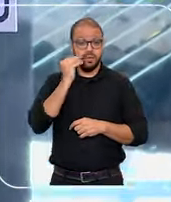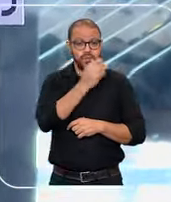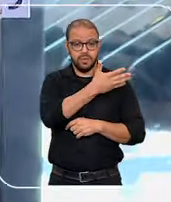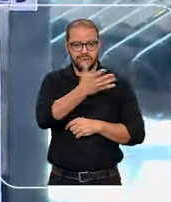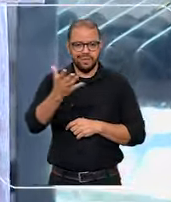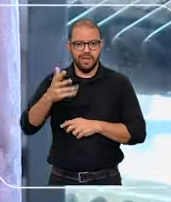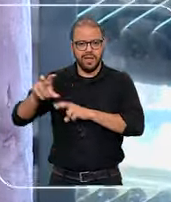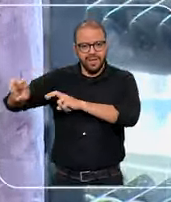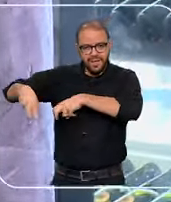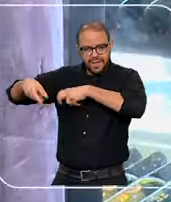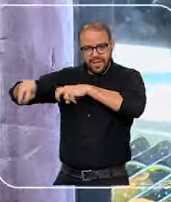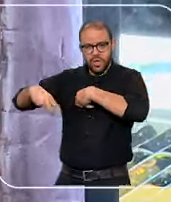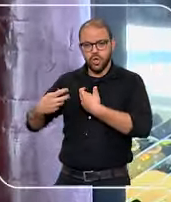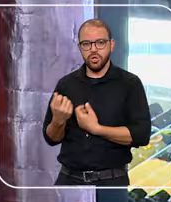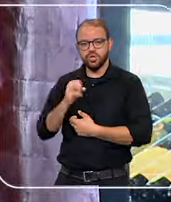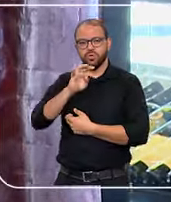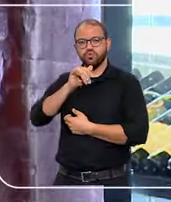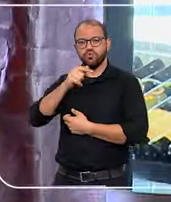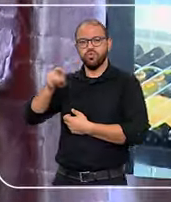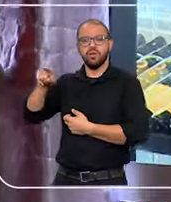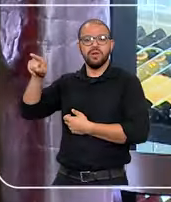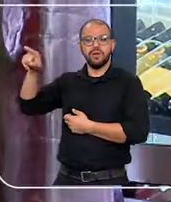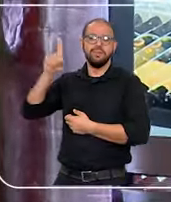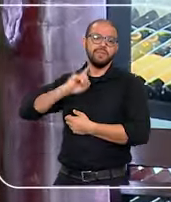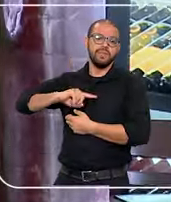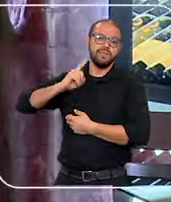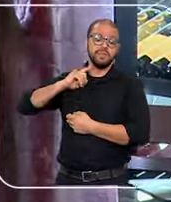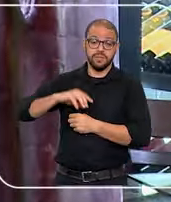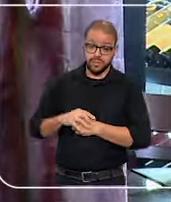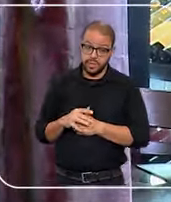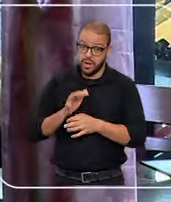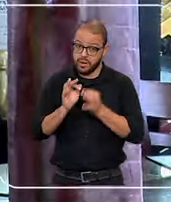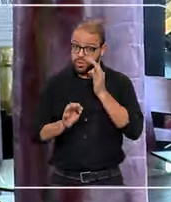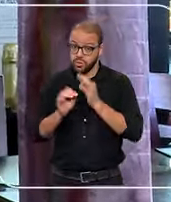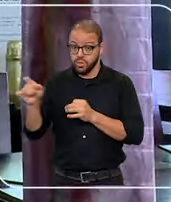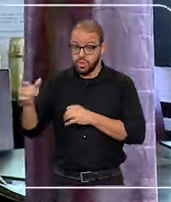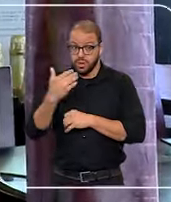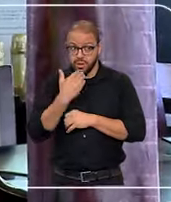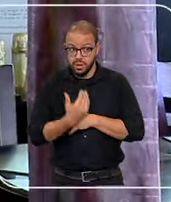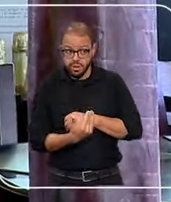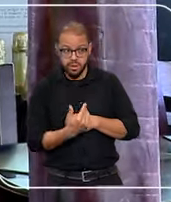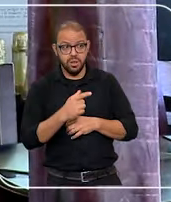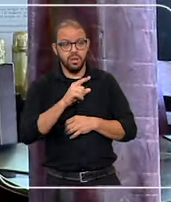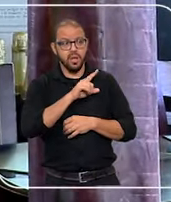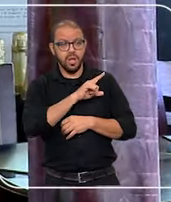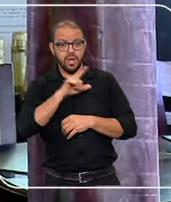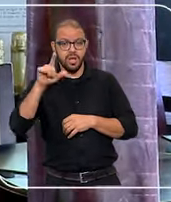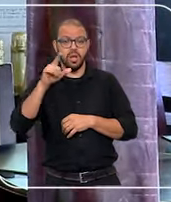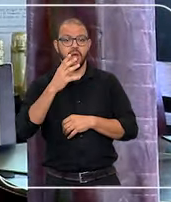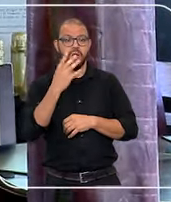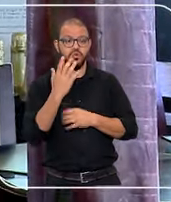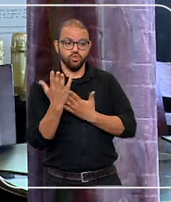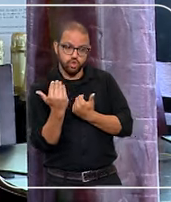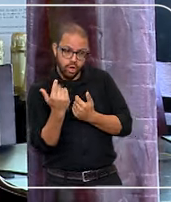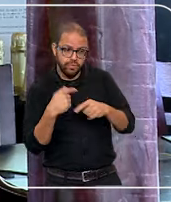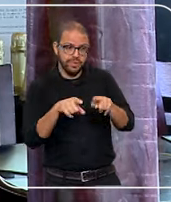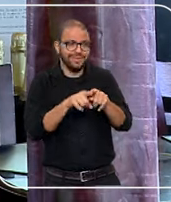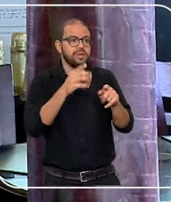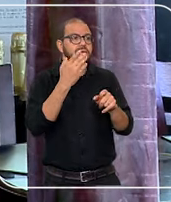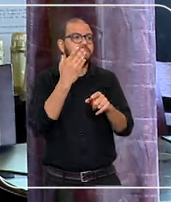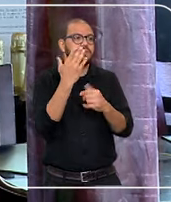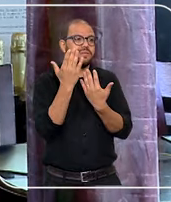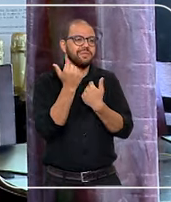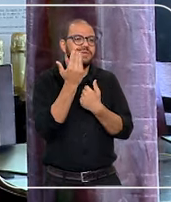realizou a exposição agropecuária em São João Batista da Glória, em Minas Gerais. A justiça havia negado o pedido dos organizadores para que crianças